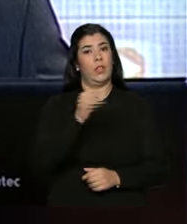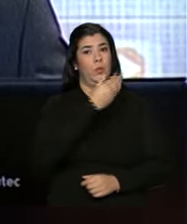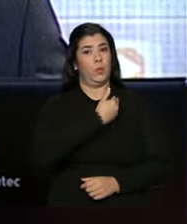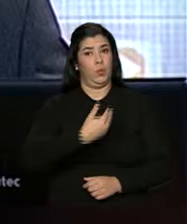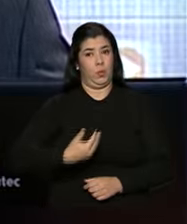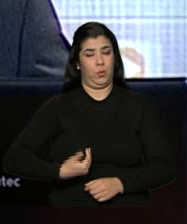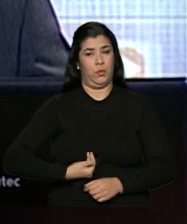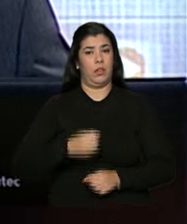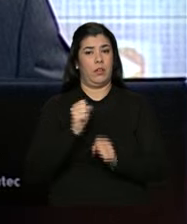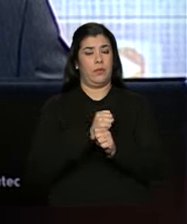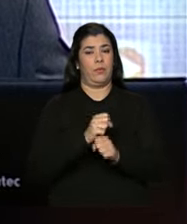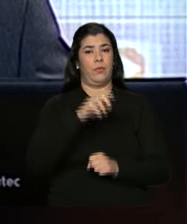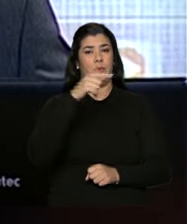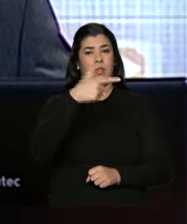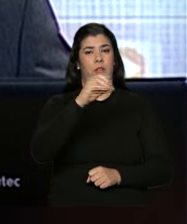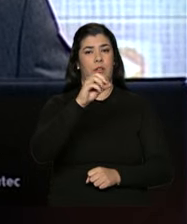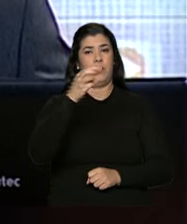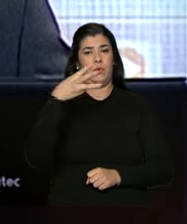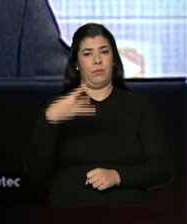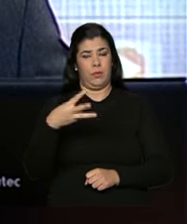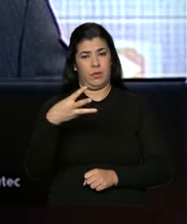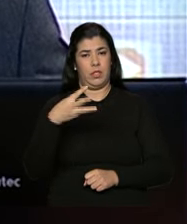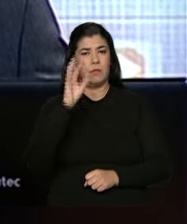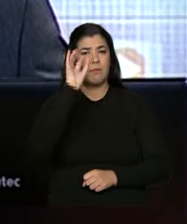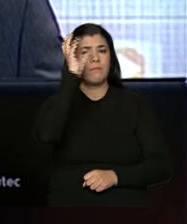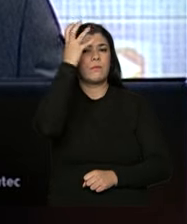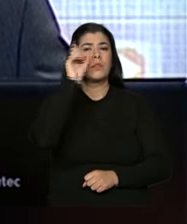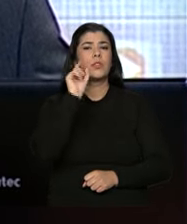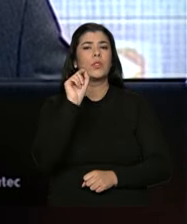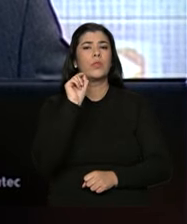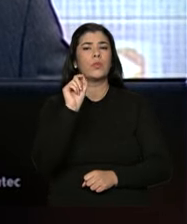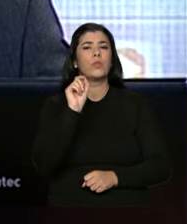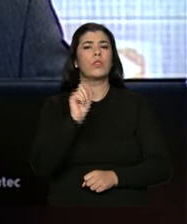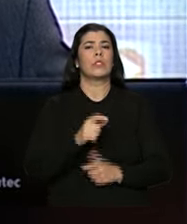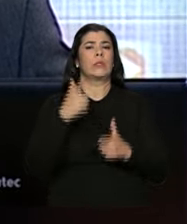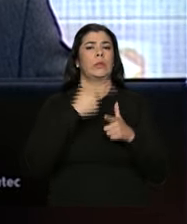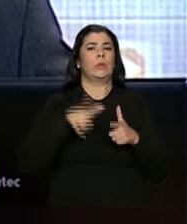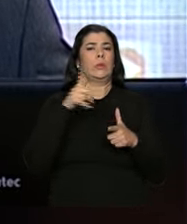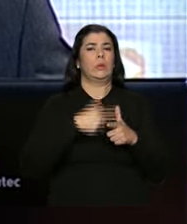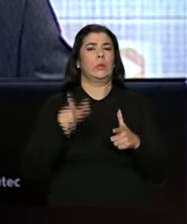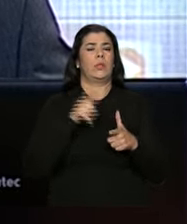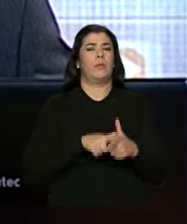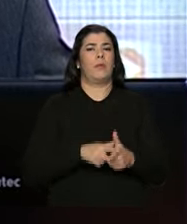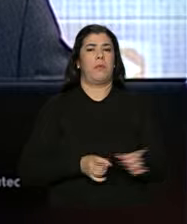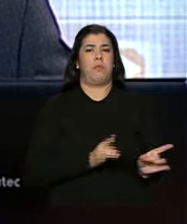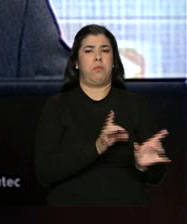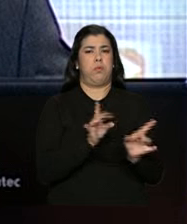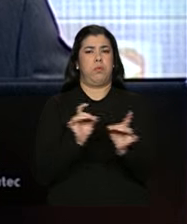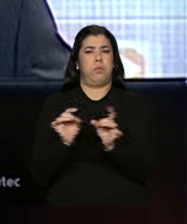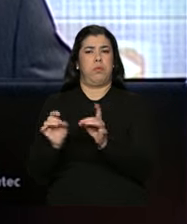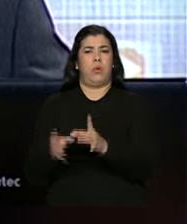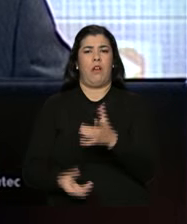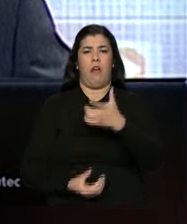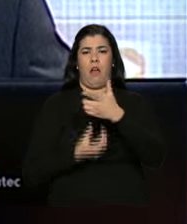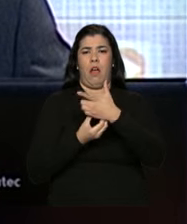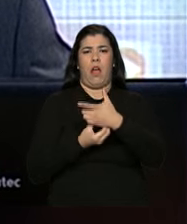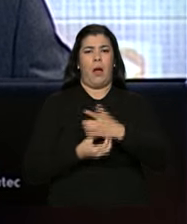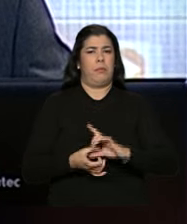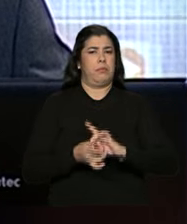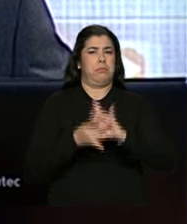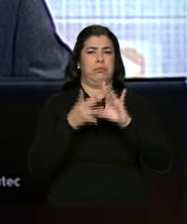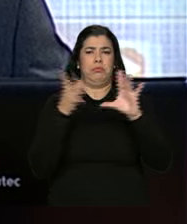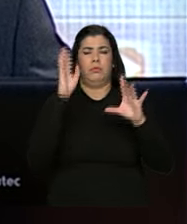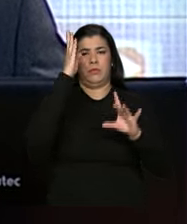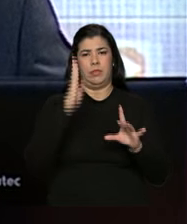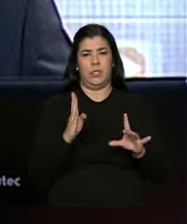passo, quando em 2003 resolveu estancar o grande problema de descontrole de armas de fogo no Brasil, é muito, é preciso